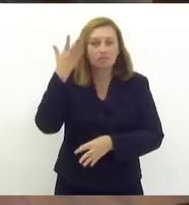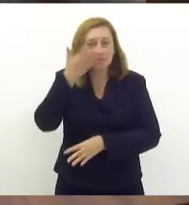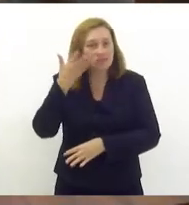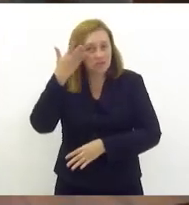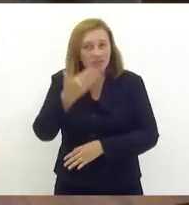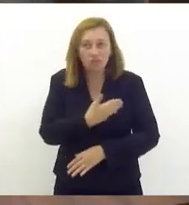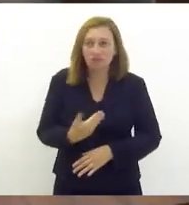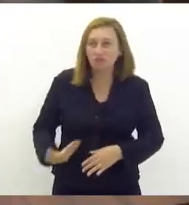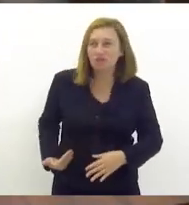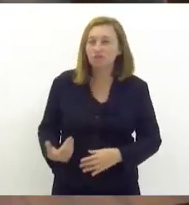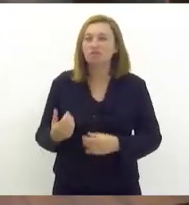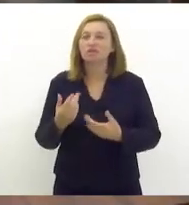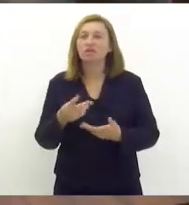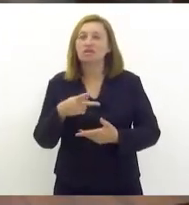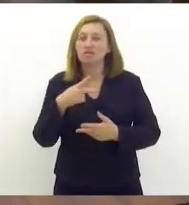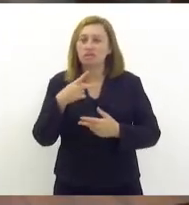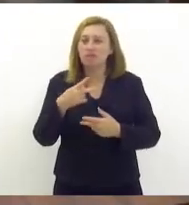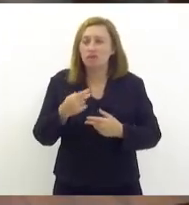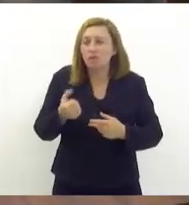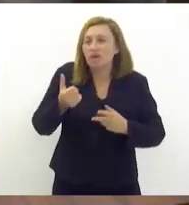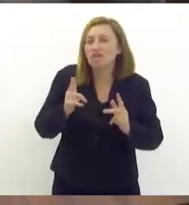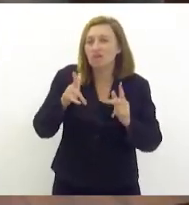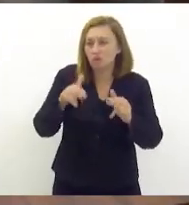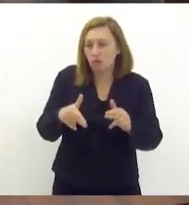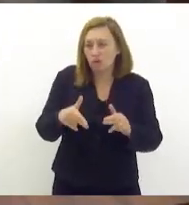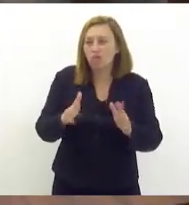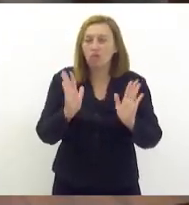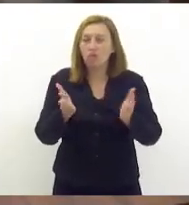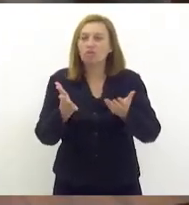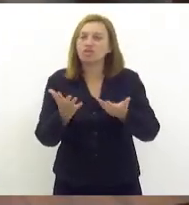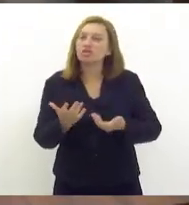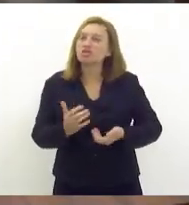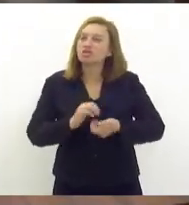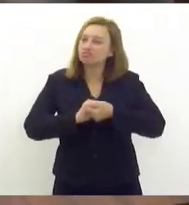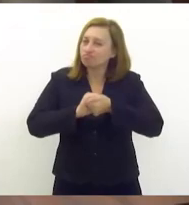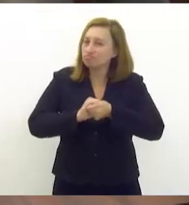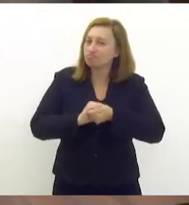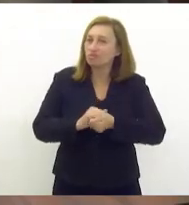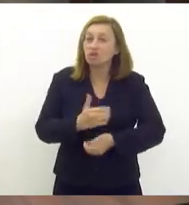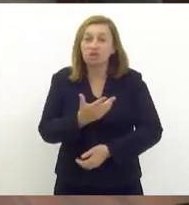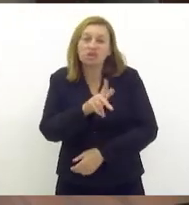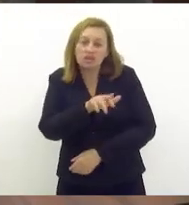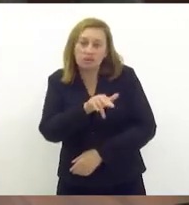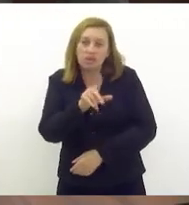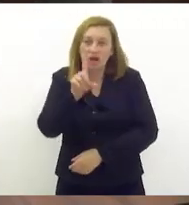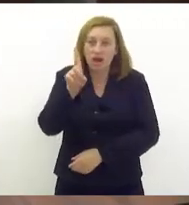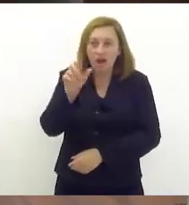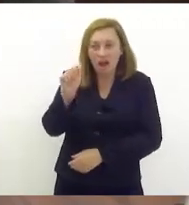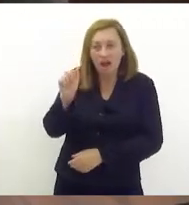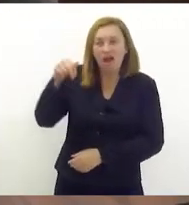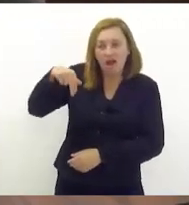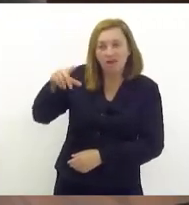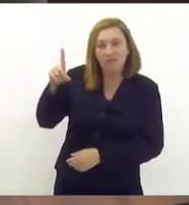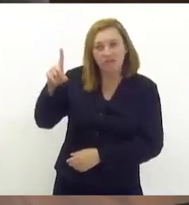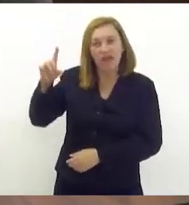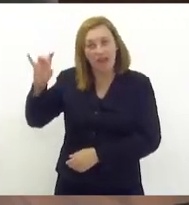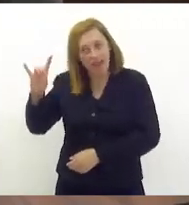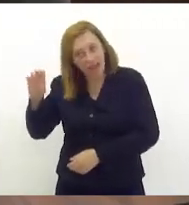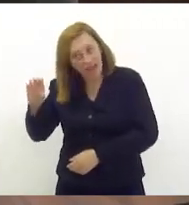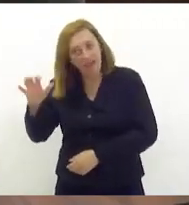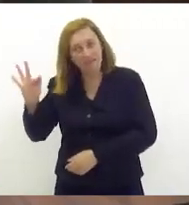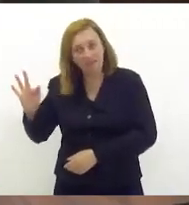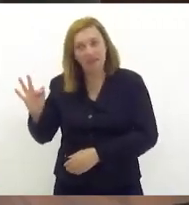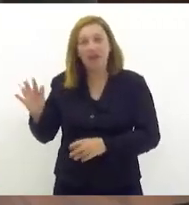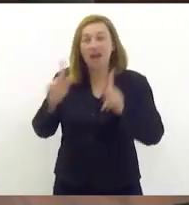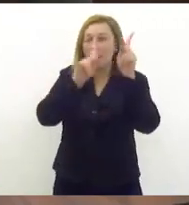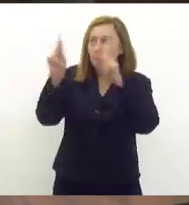governador falando praticamente isso hoje abração em nossos irmãos da André Saúdo todos com a paz